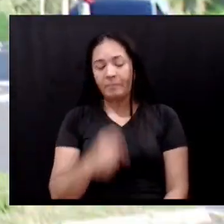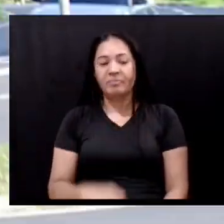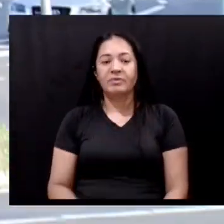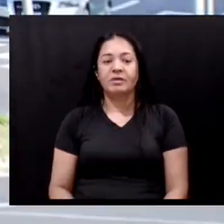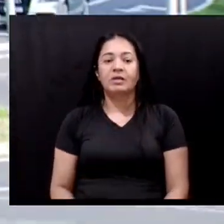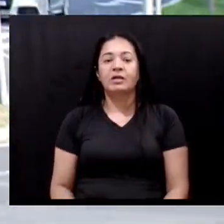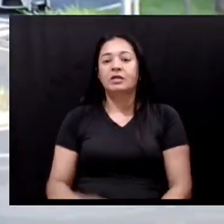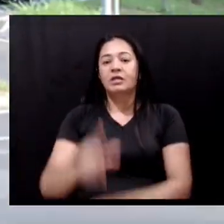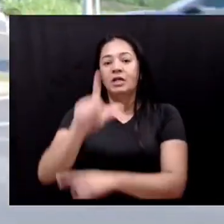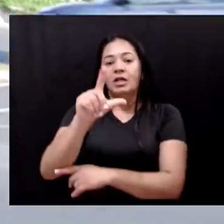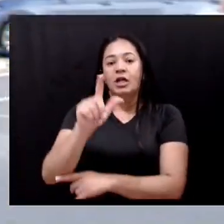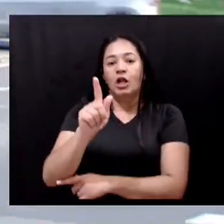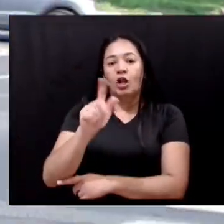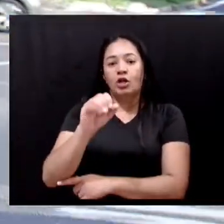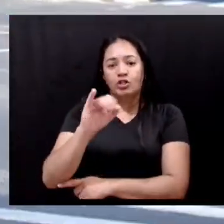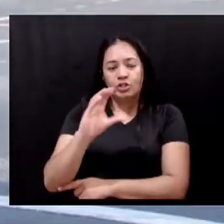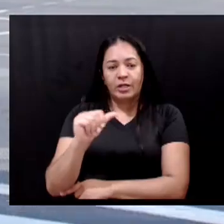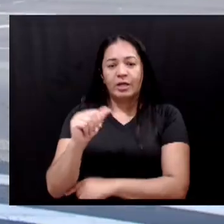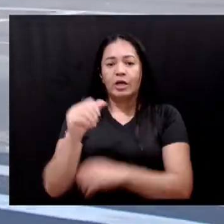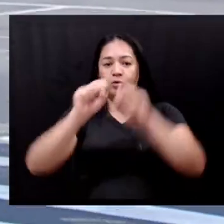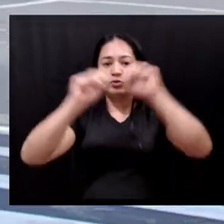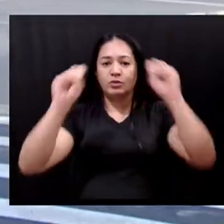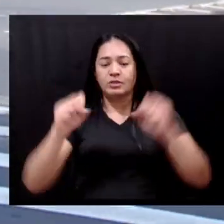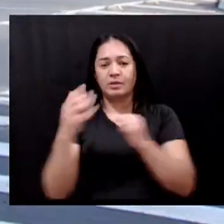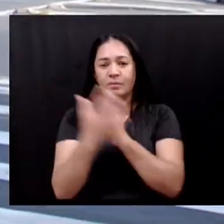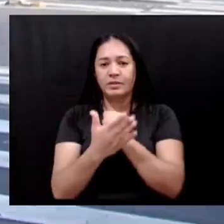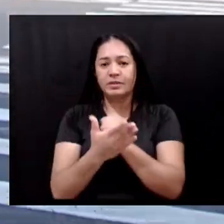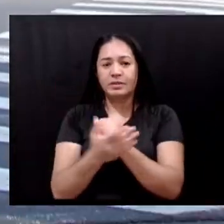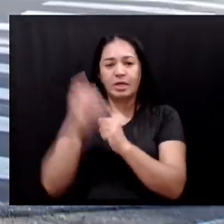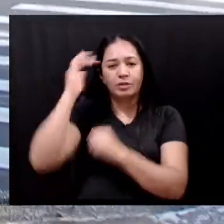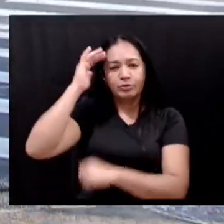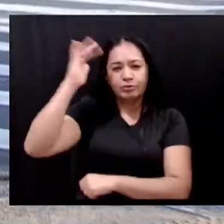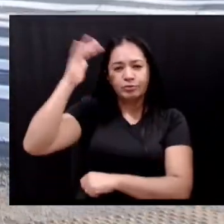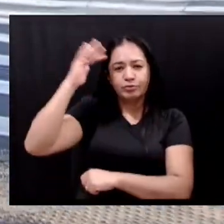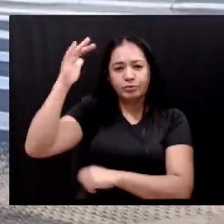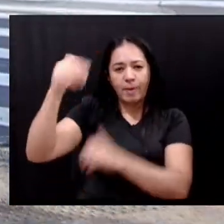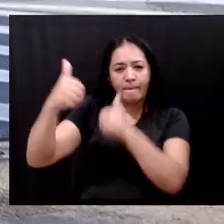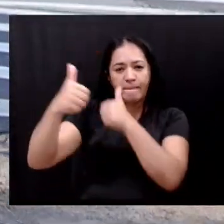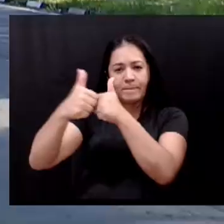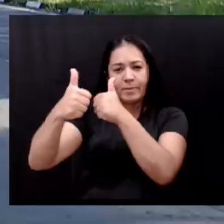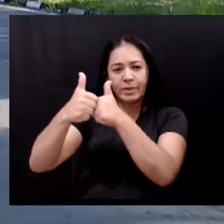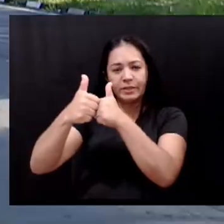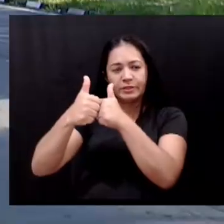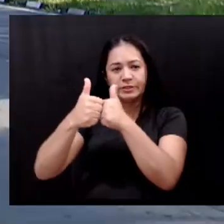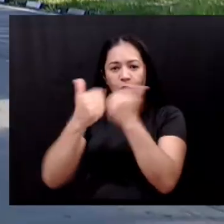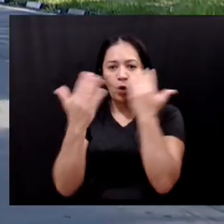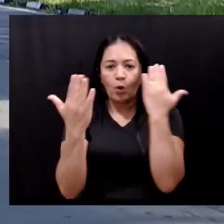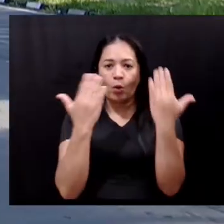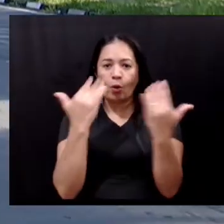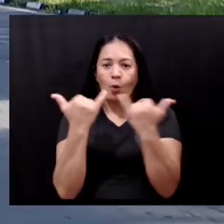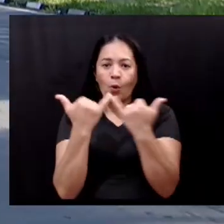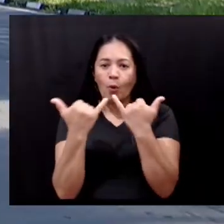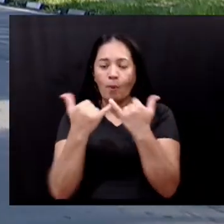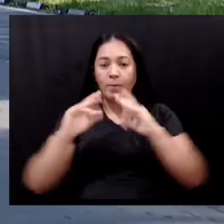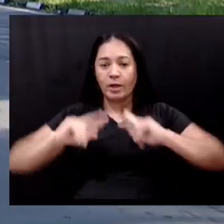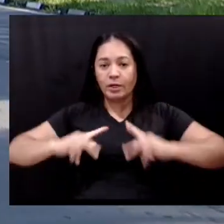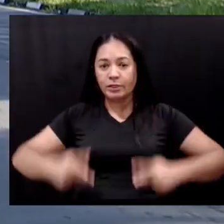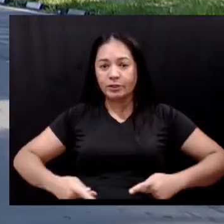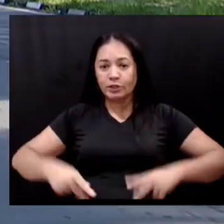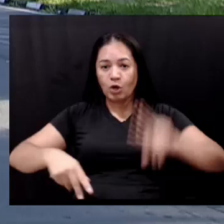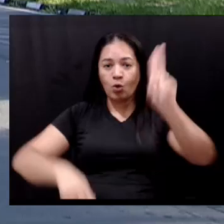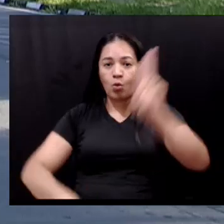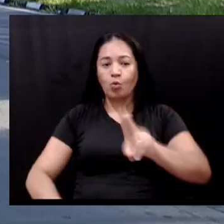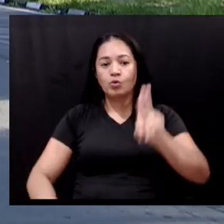sistema baseado em raciocínio aproximado, semelhante ao humano, será usada para